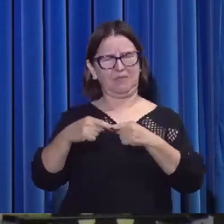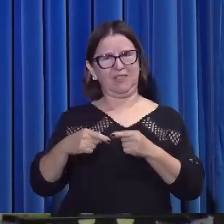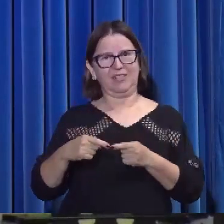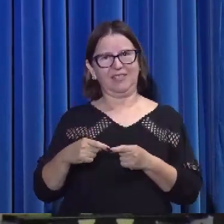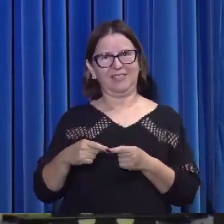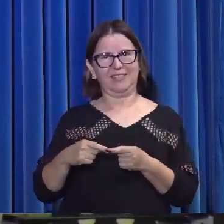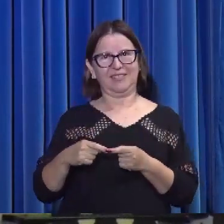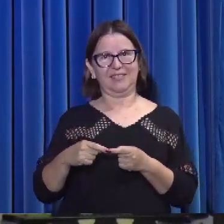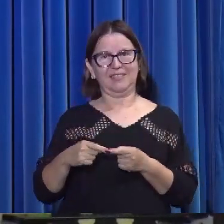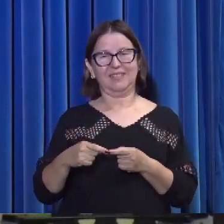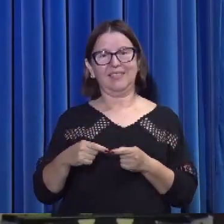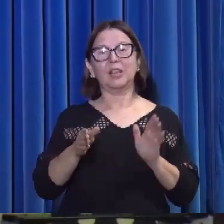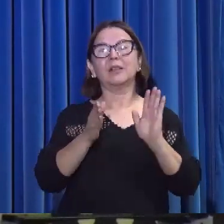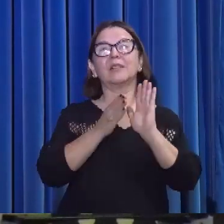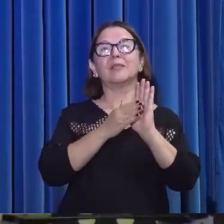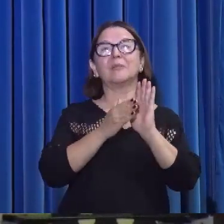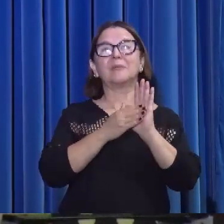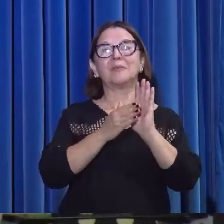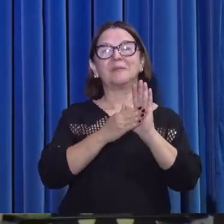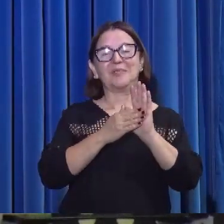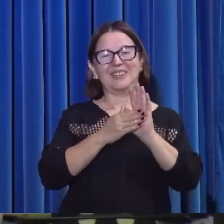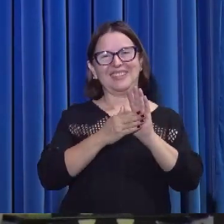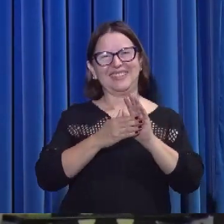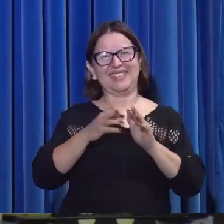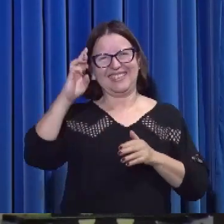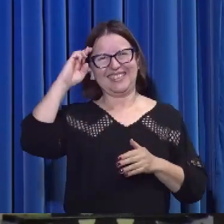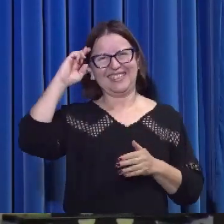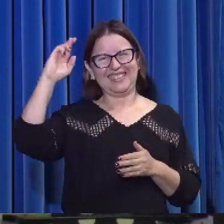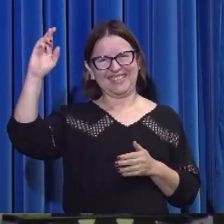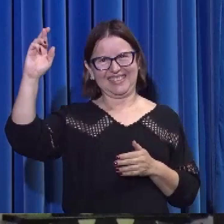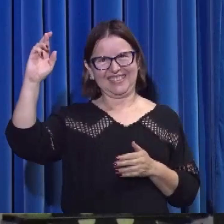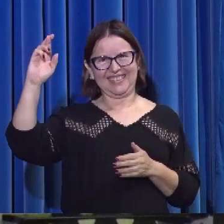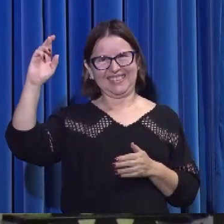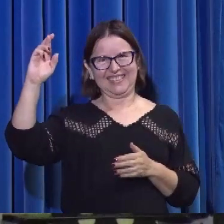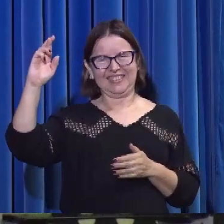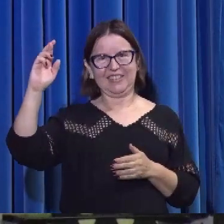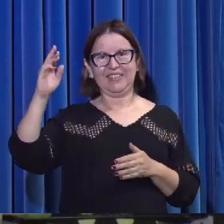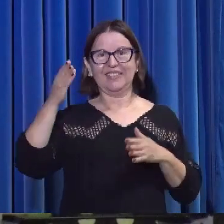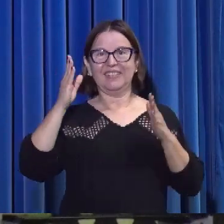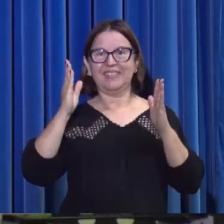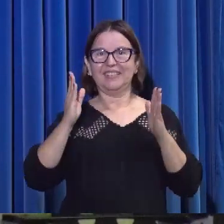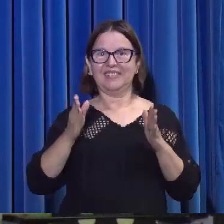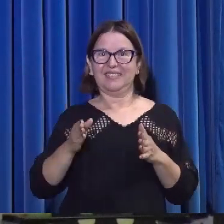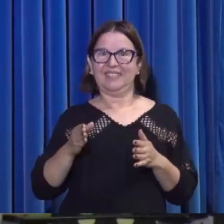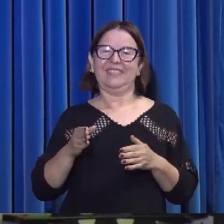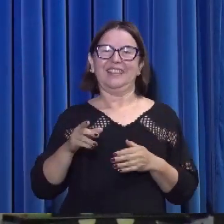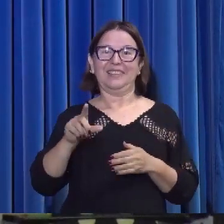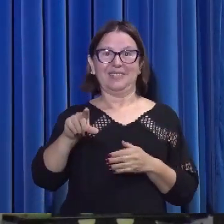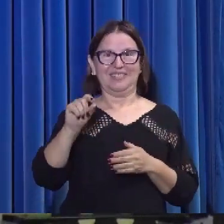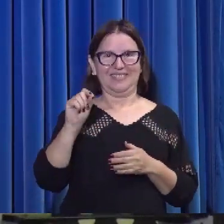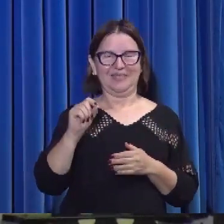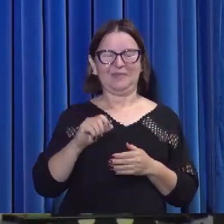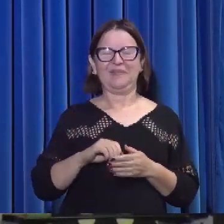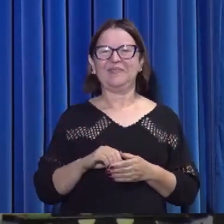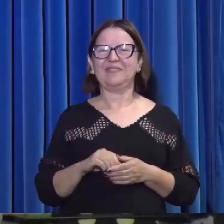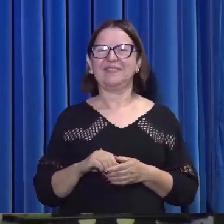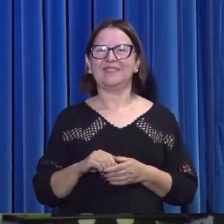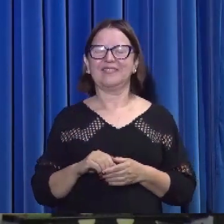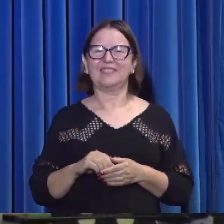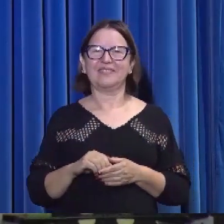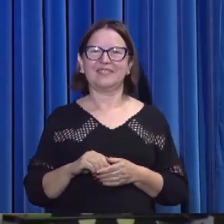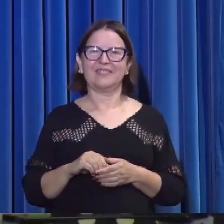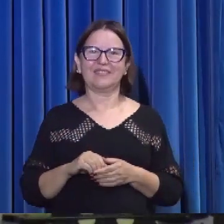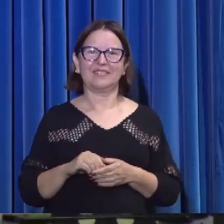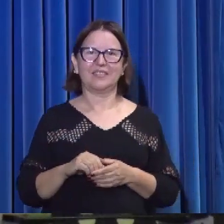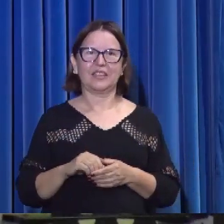que o Senhor predeterminou na soberania, na presciência dele. Tanto que você está vendo aí